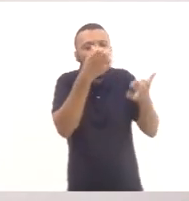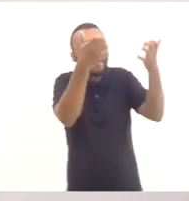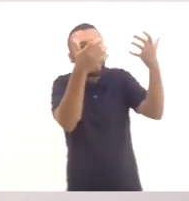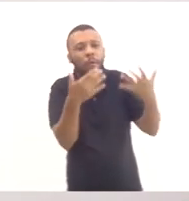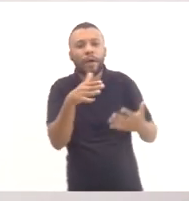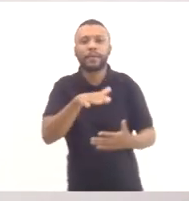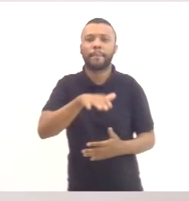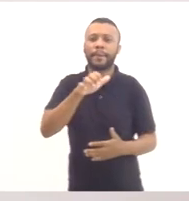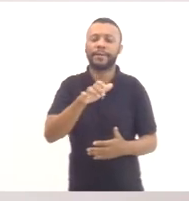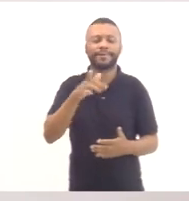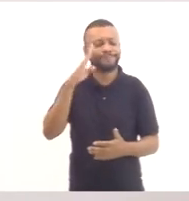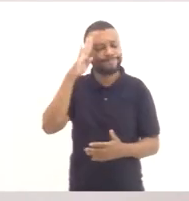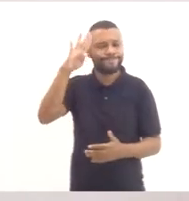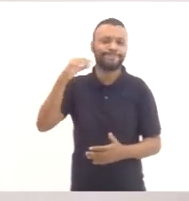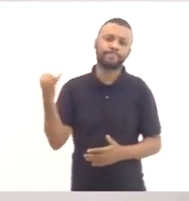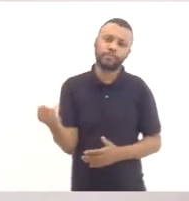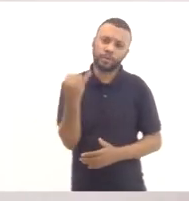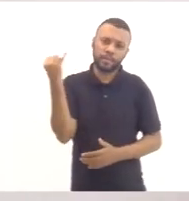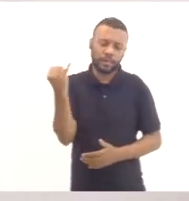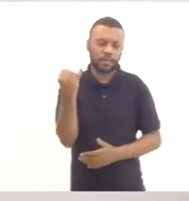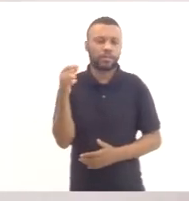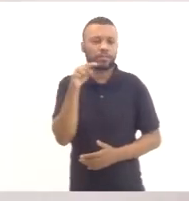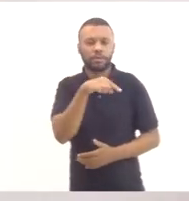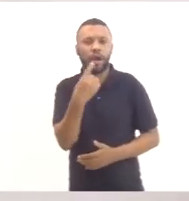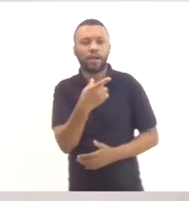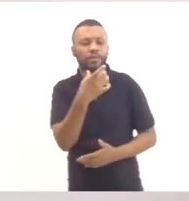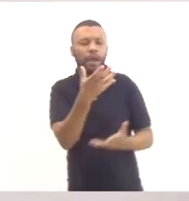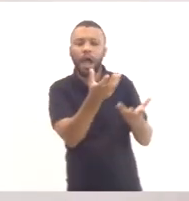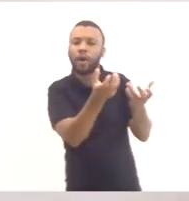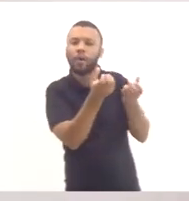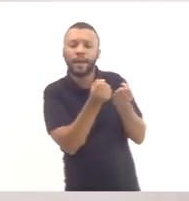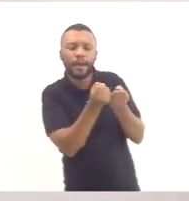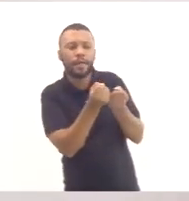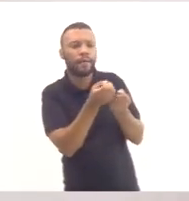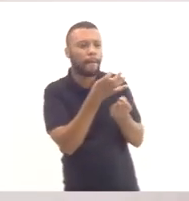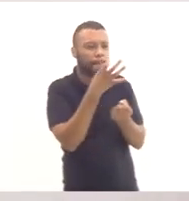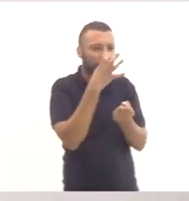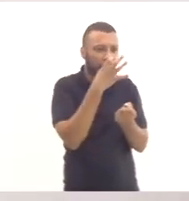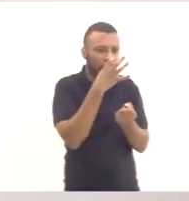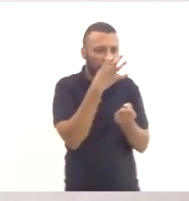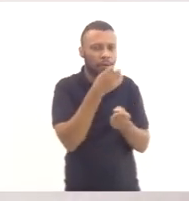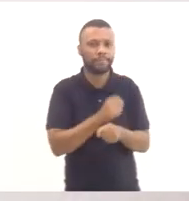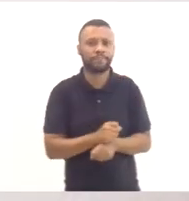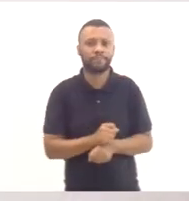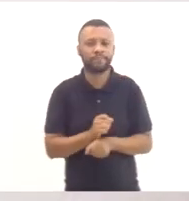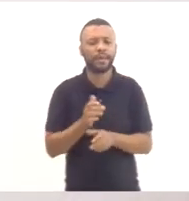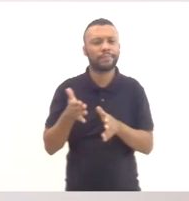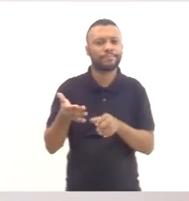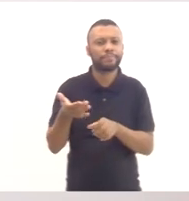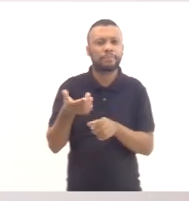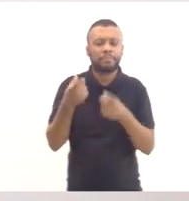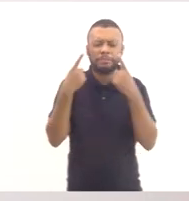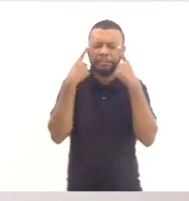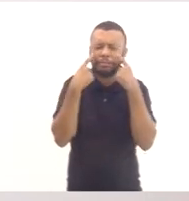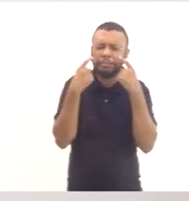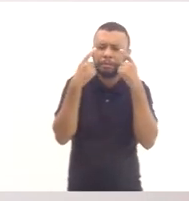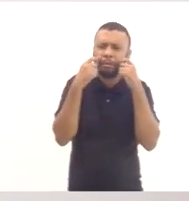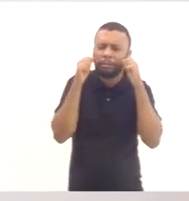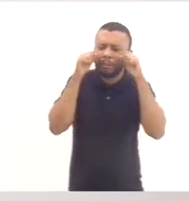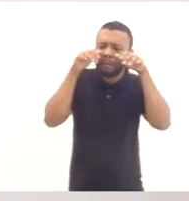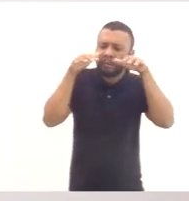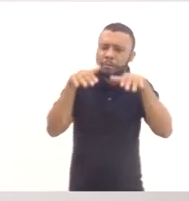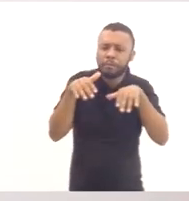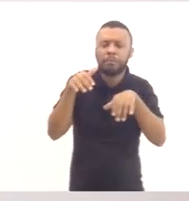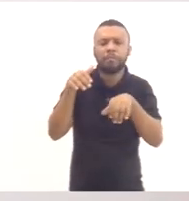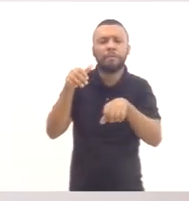pois sentir o pão era necessário Vilas e após uma longa pausa de choro durante